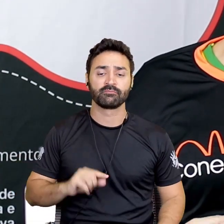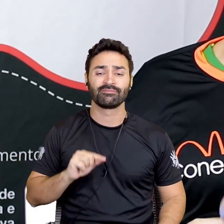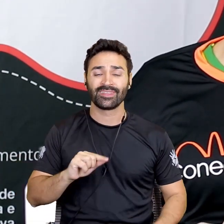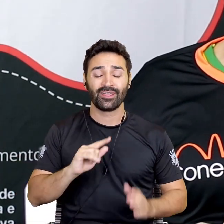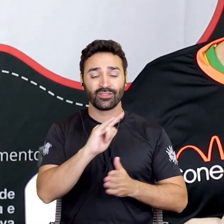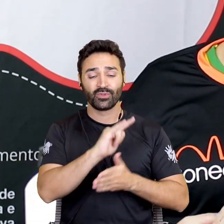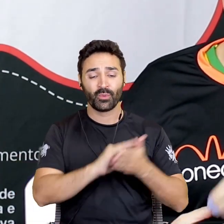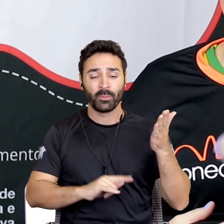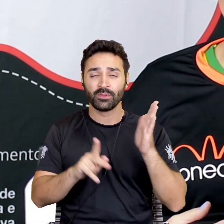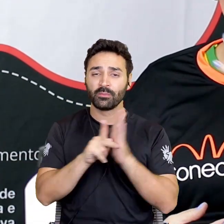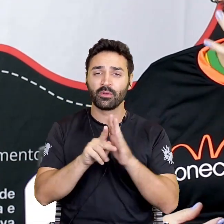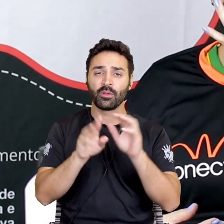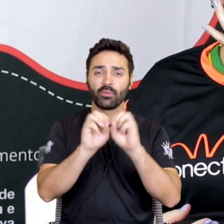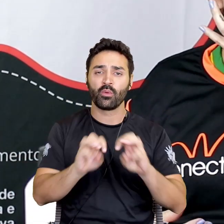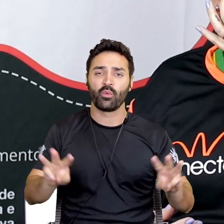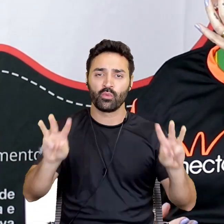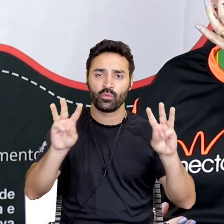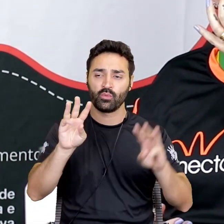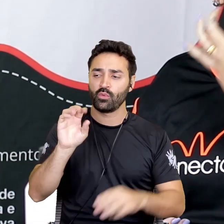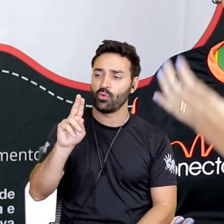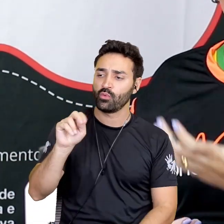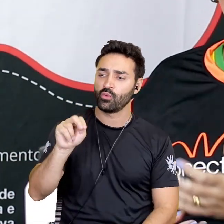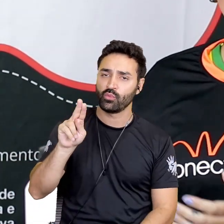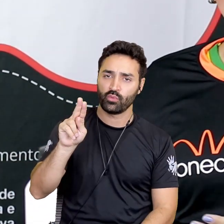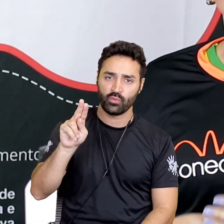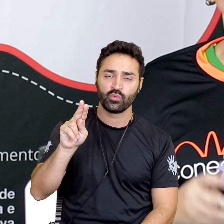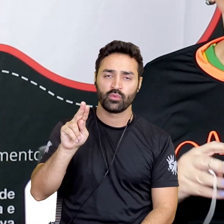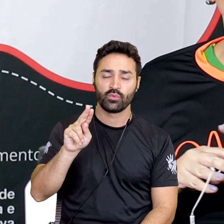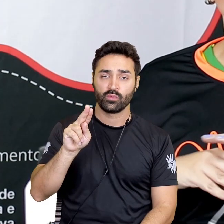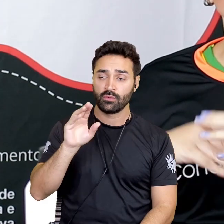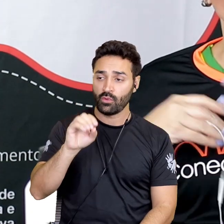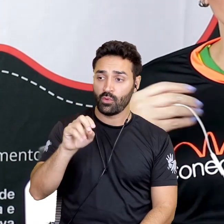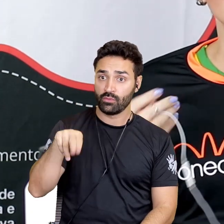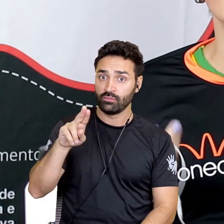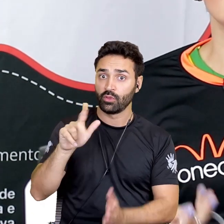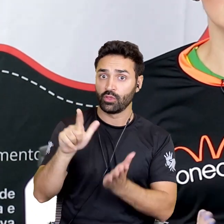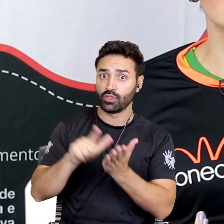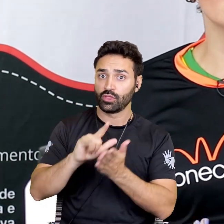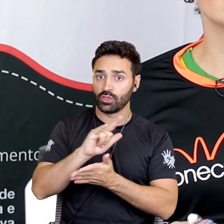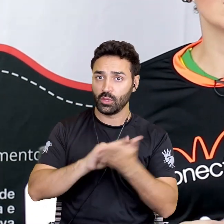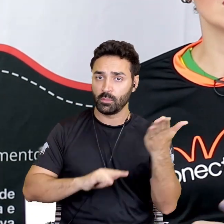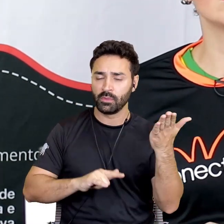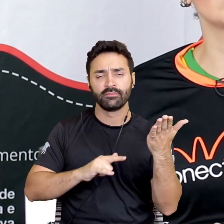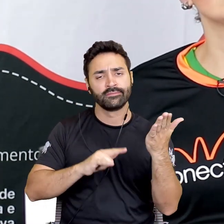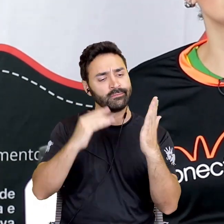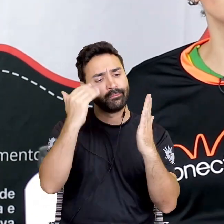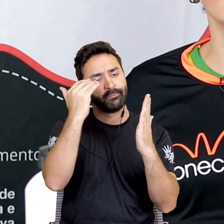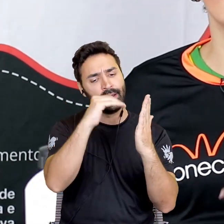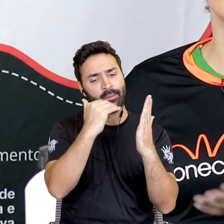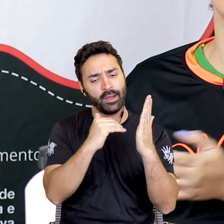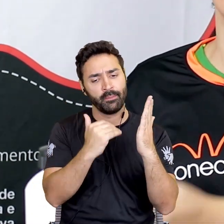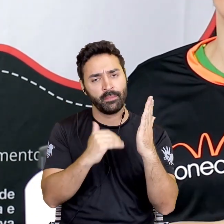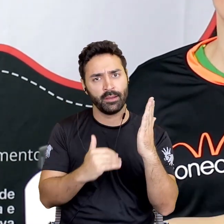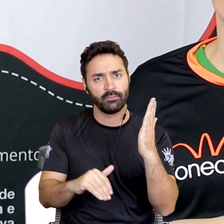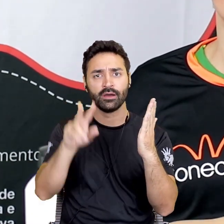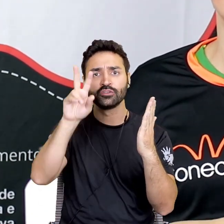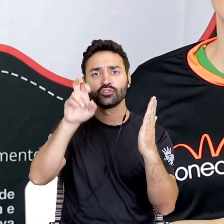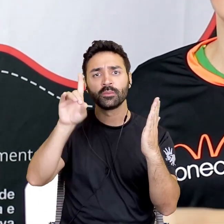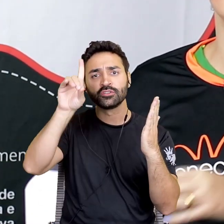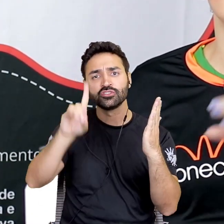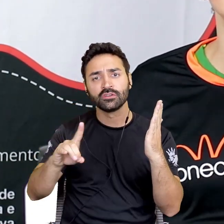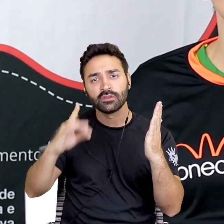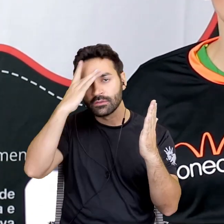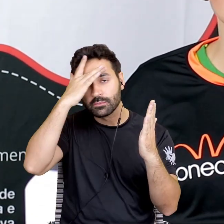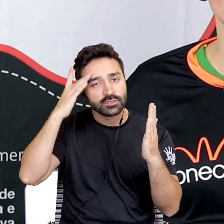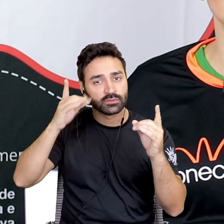da ONU, Organização das Nações Unidas, que fala sobre esses assuntos relacionados aos direitos das pessoas com